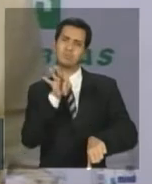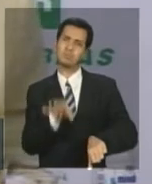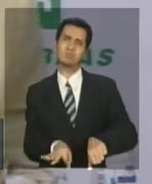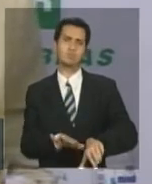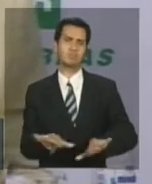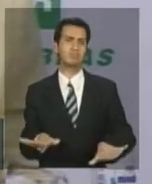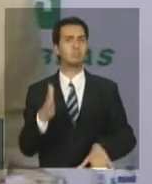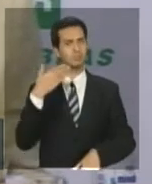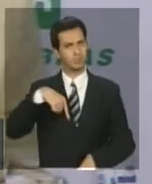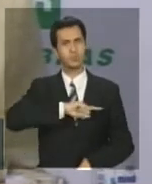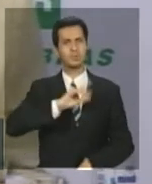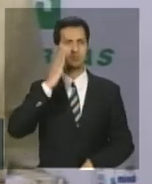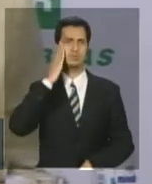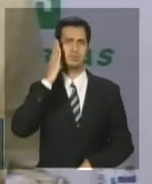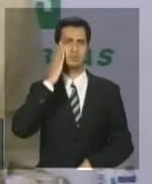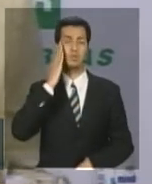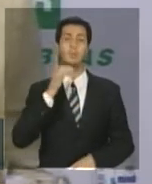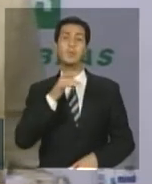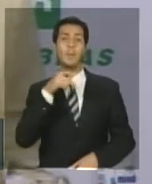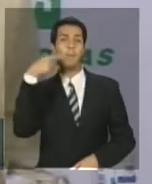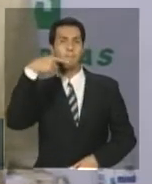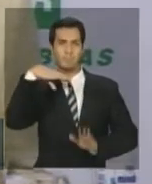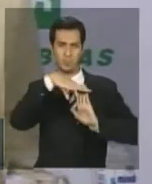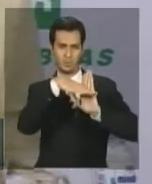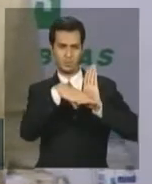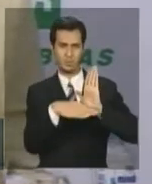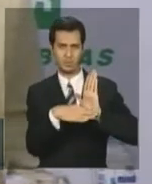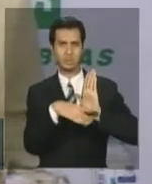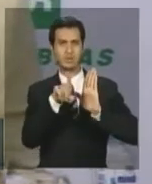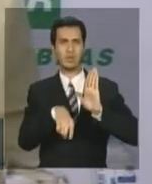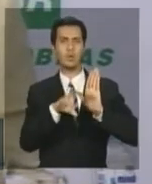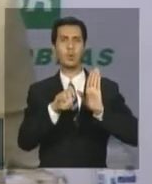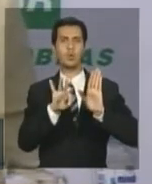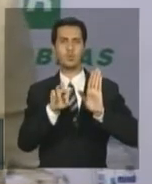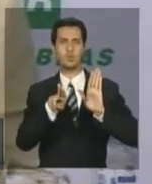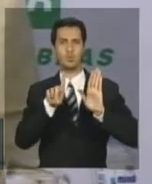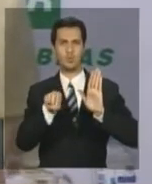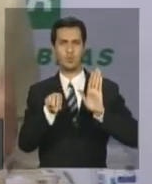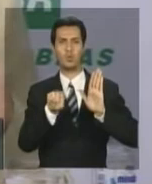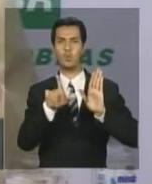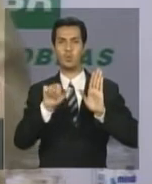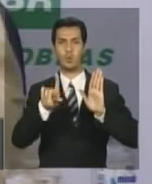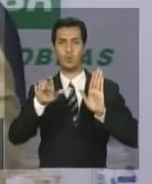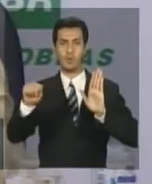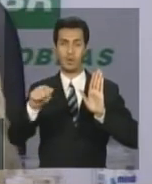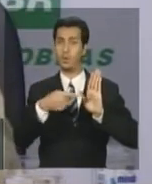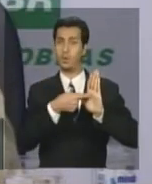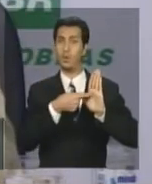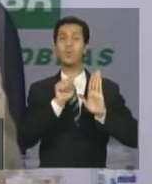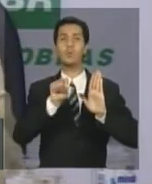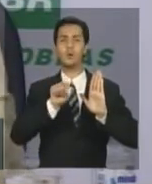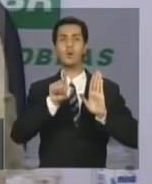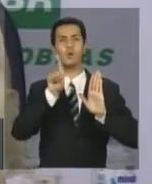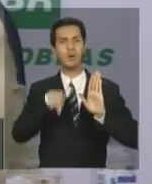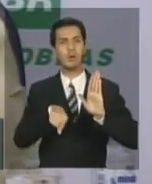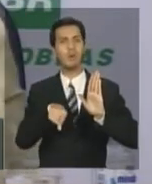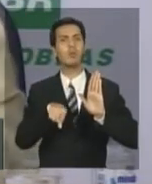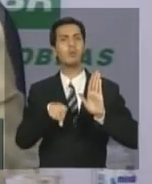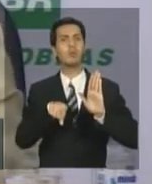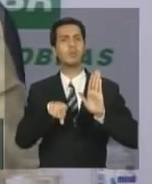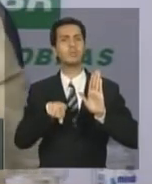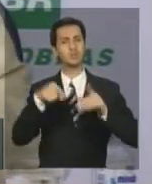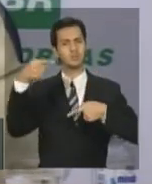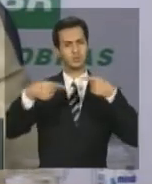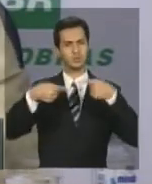certo. Política de conteúdo local não é discurso nacionalista, na minha avaliação. É uma